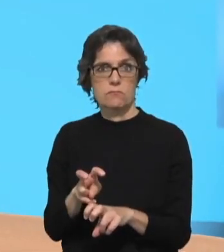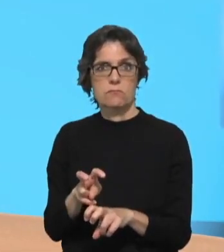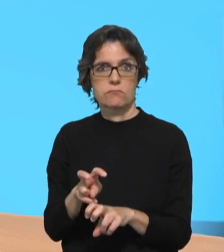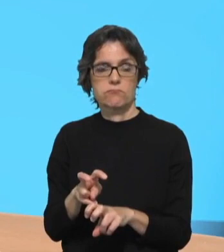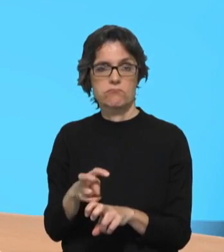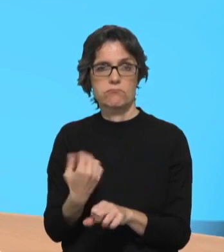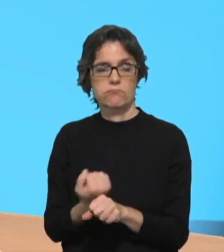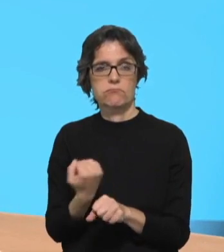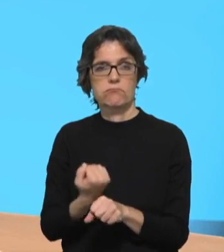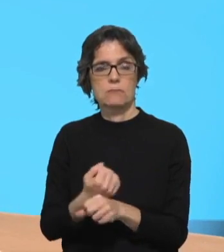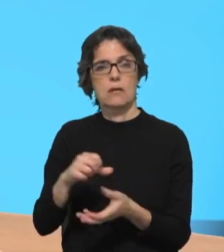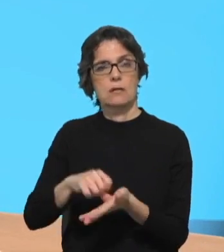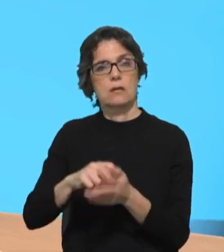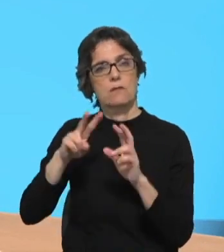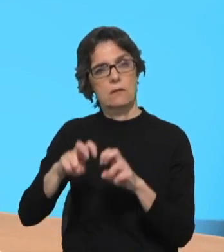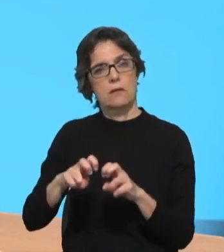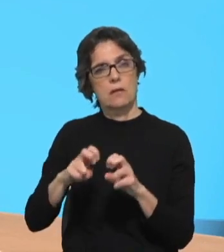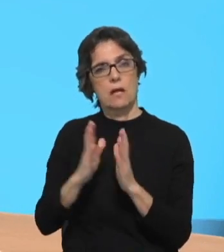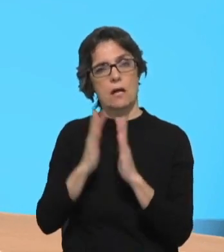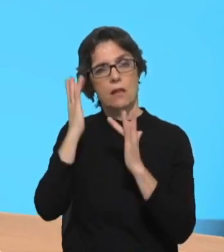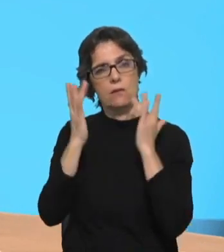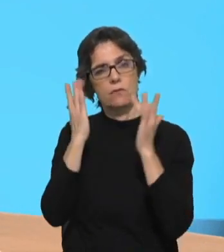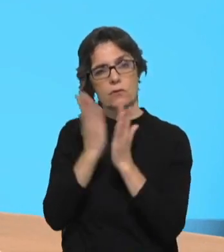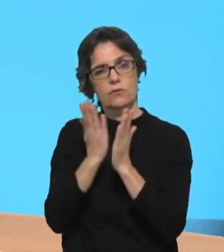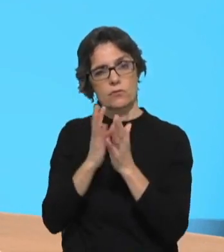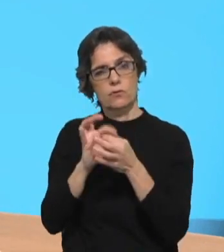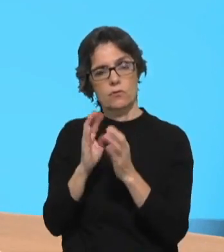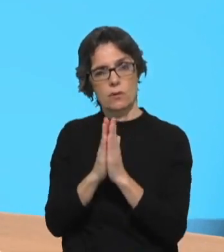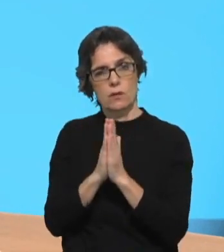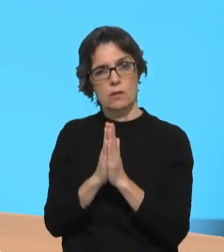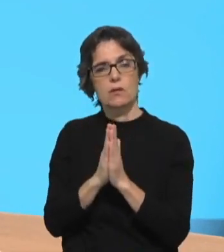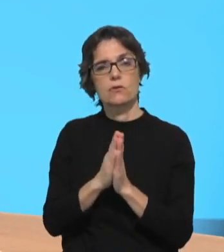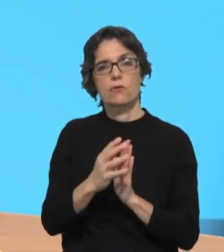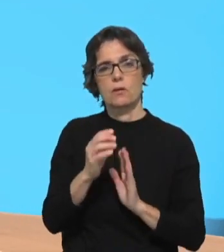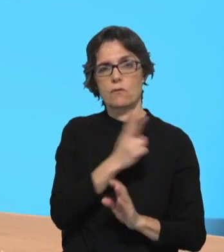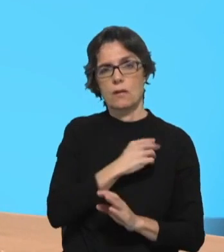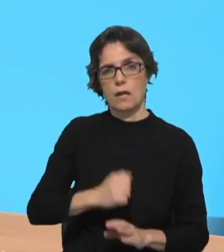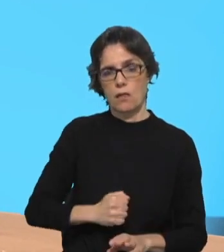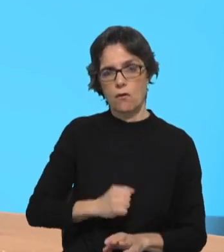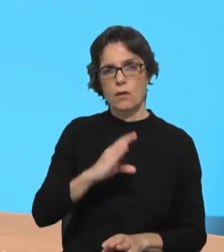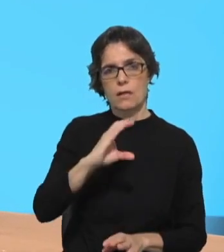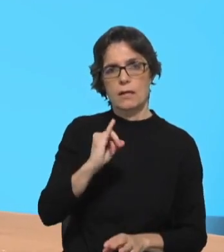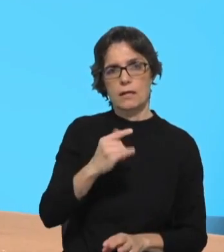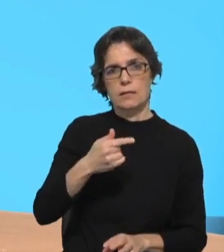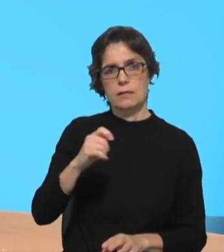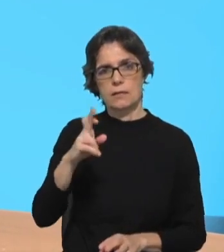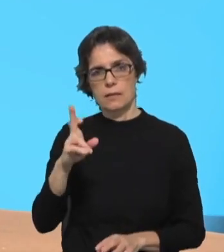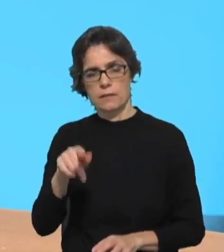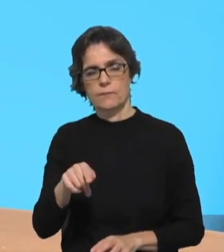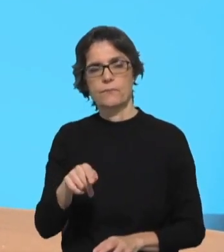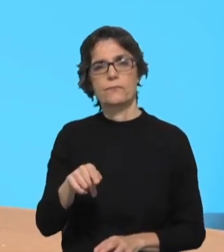desenvolvido pelo Centro de Investigação em Teologia e Estudos da Religião, da Universidade Católica, o CITER. Estamos a